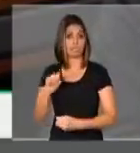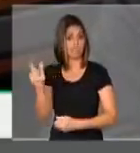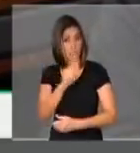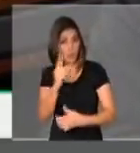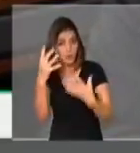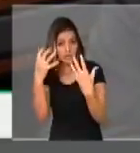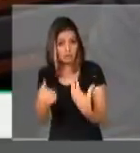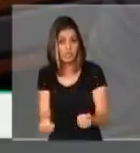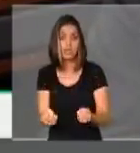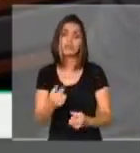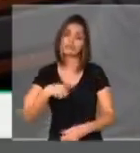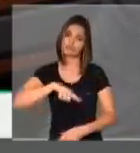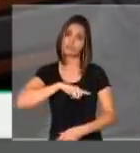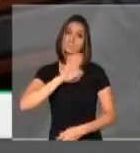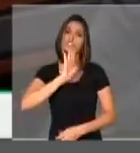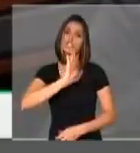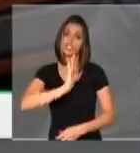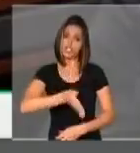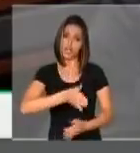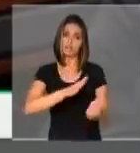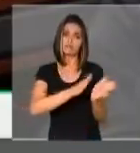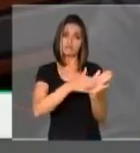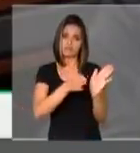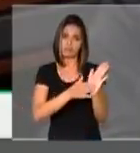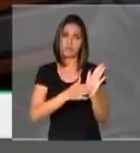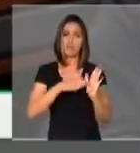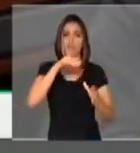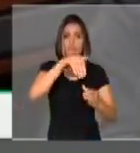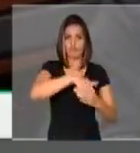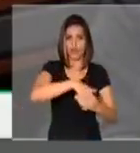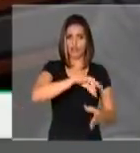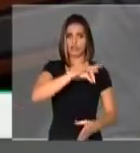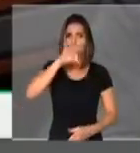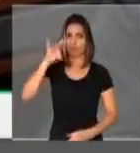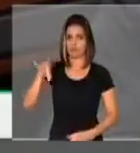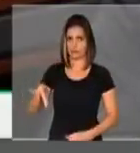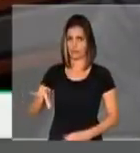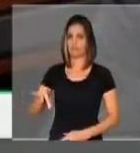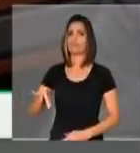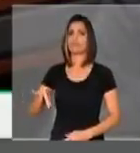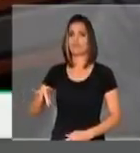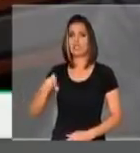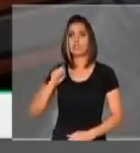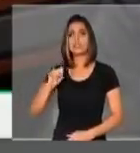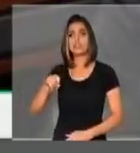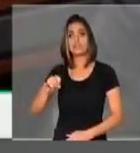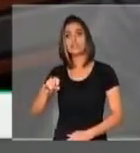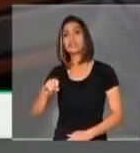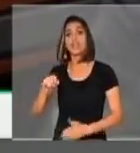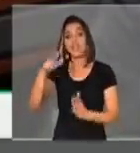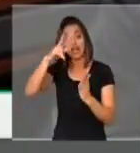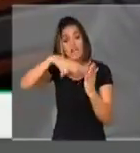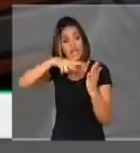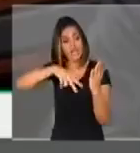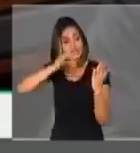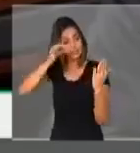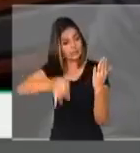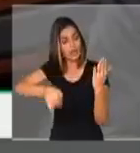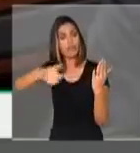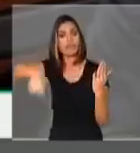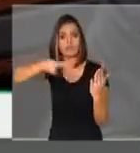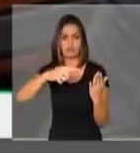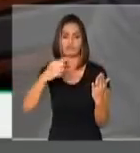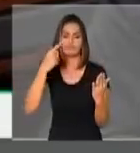caso, nós já temos e já protocolamos um voto em separado e tenho certeza que, se bem lido, será convincente